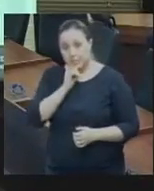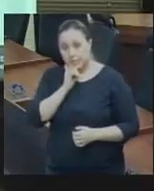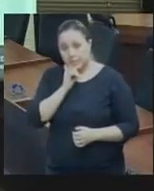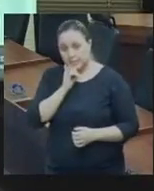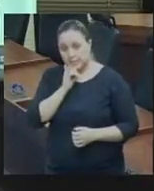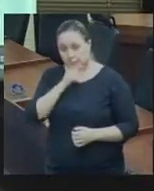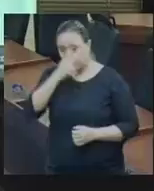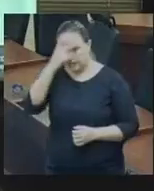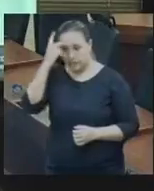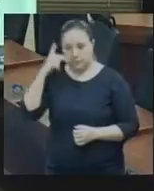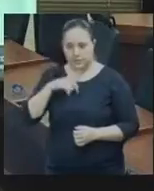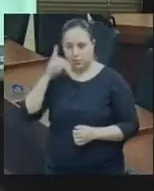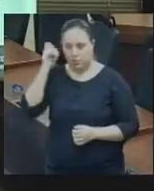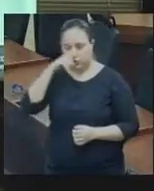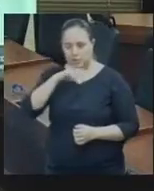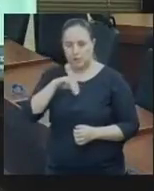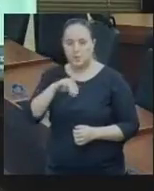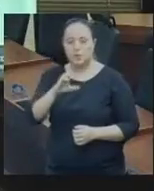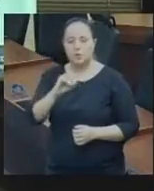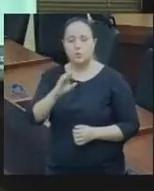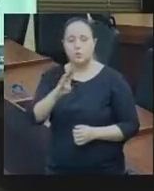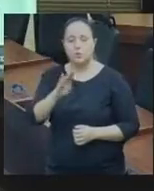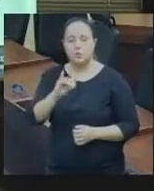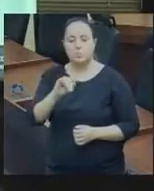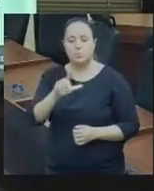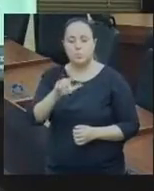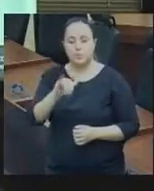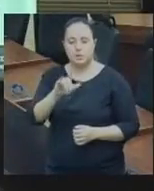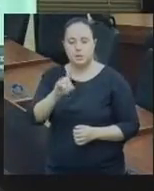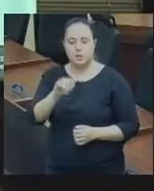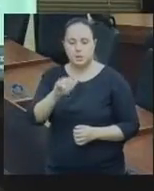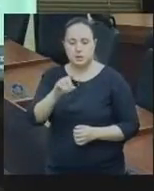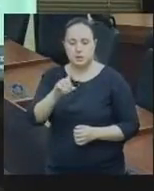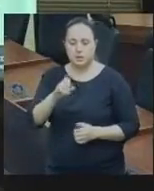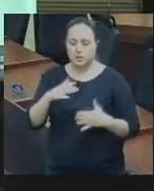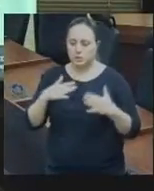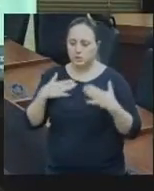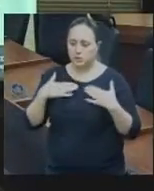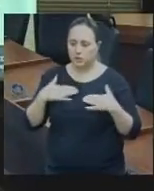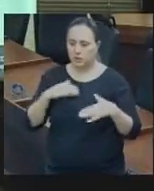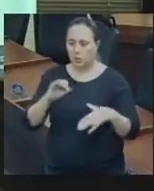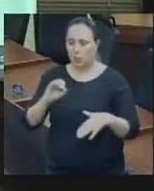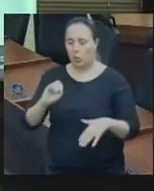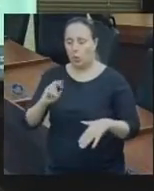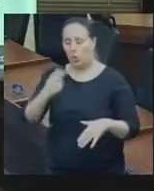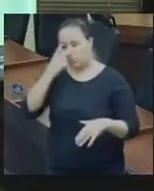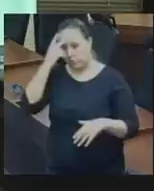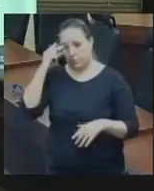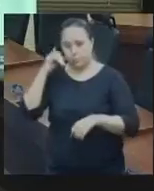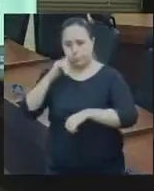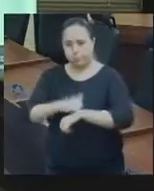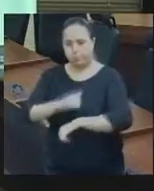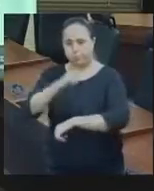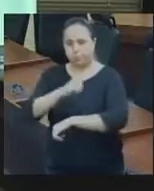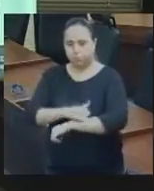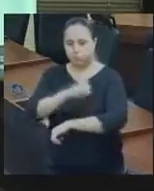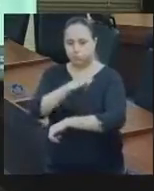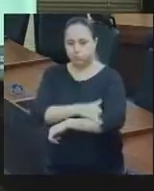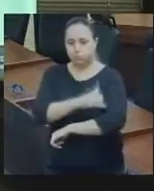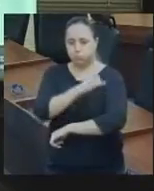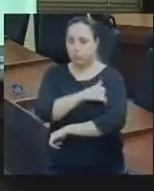dificuldades de mobilidade né e então uma pessoa obesa a obesidade não é